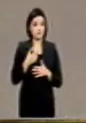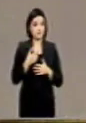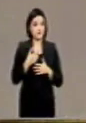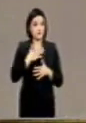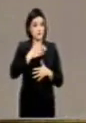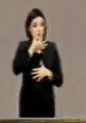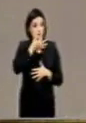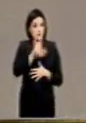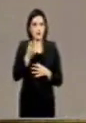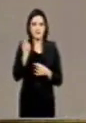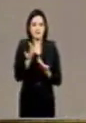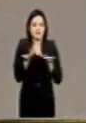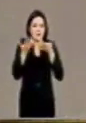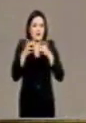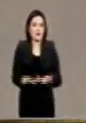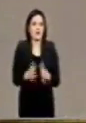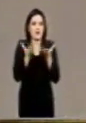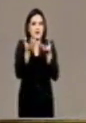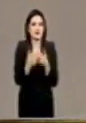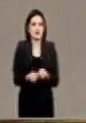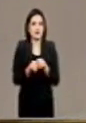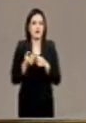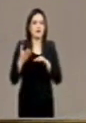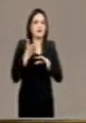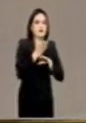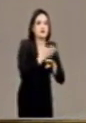dessas missões, já que poderiam lograr